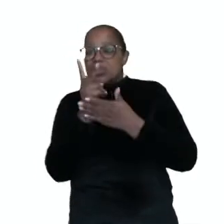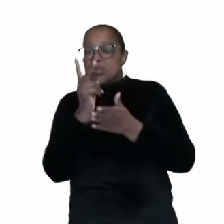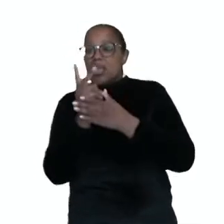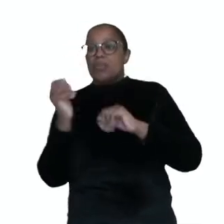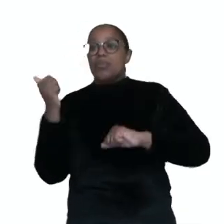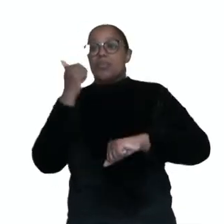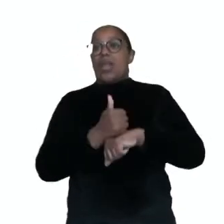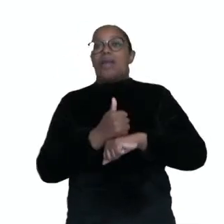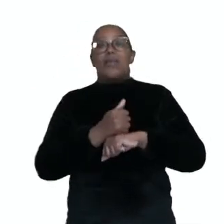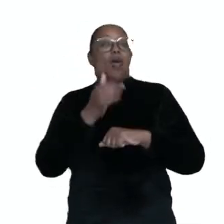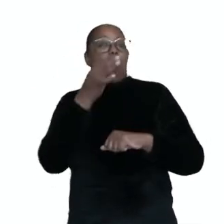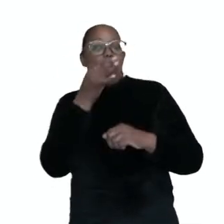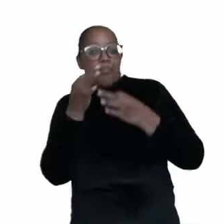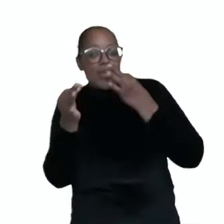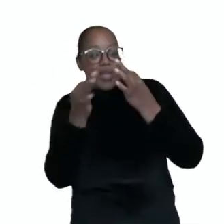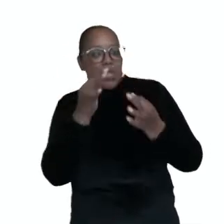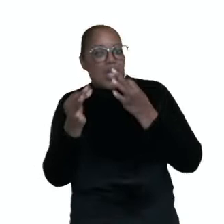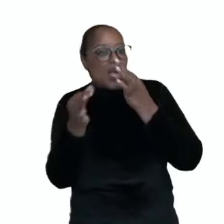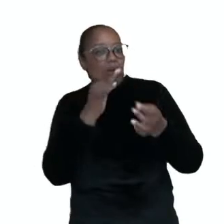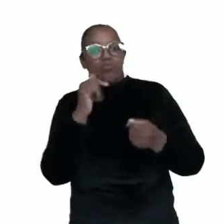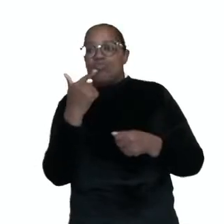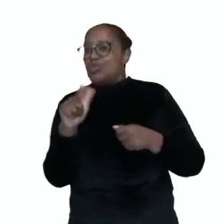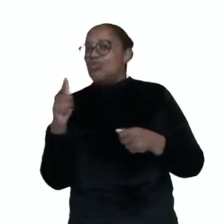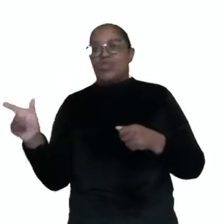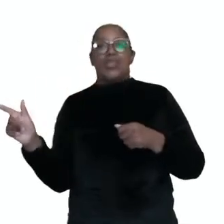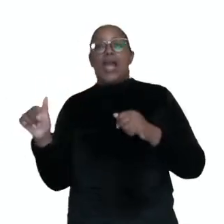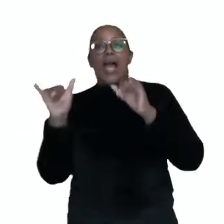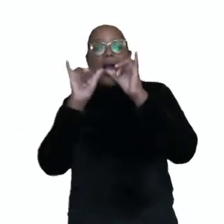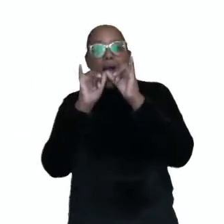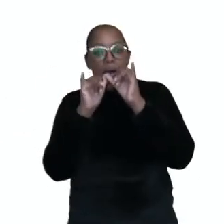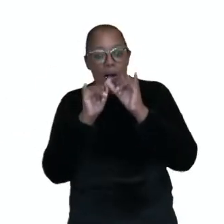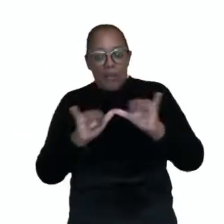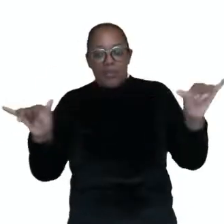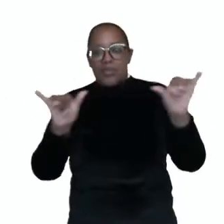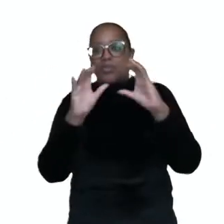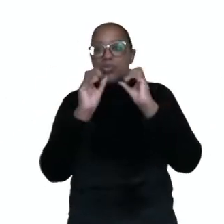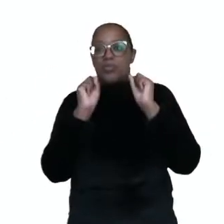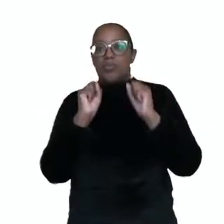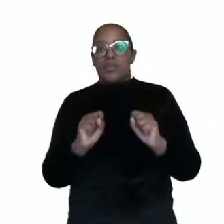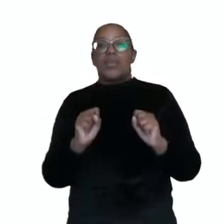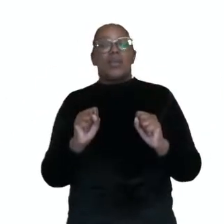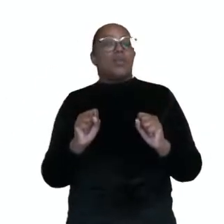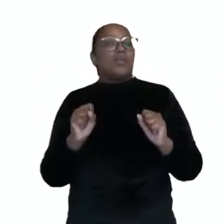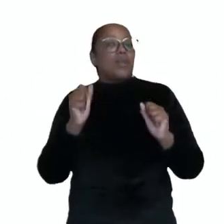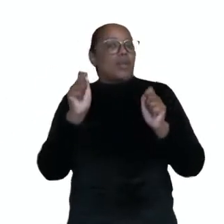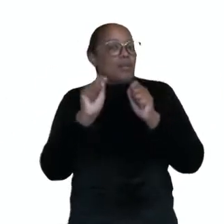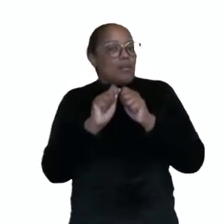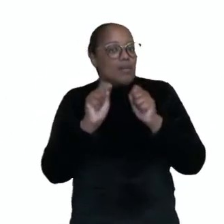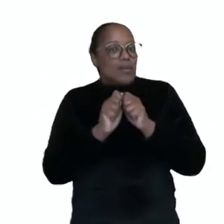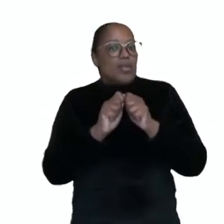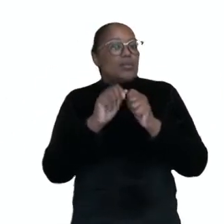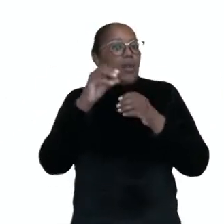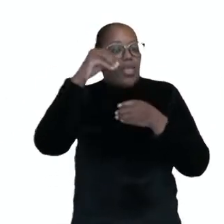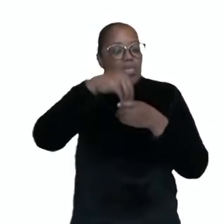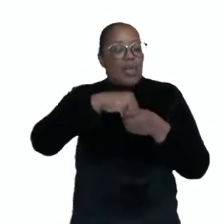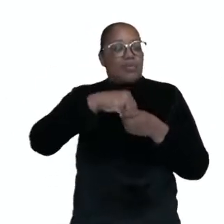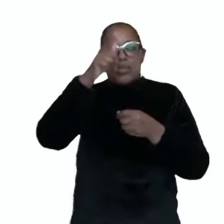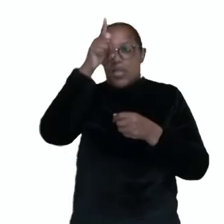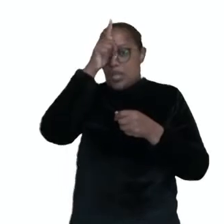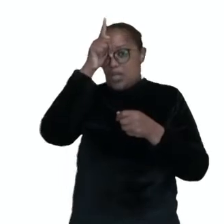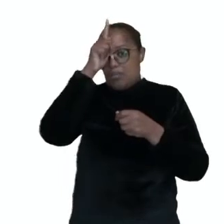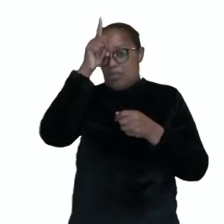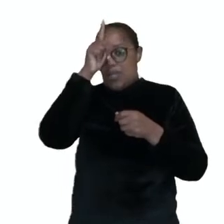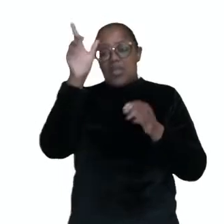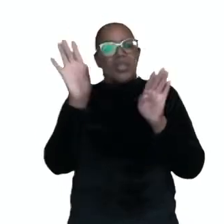não criticismo frente à mensagem do poder. Isso foi verificado principalmente na Alemanha nazista e na